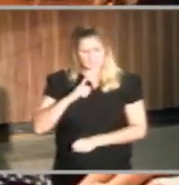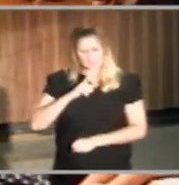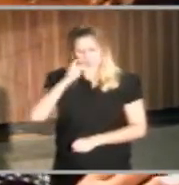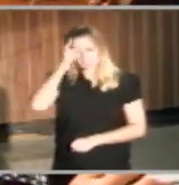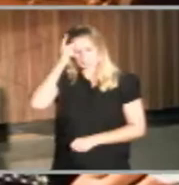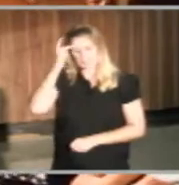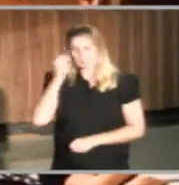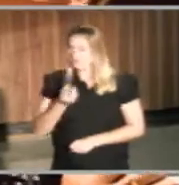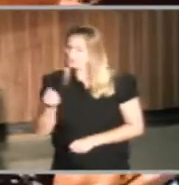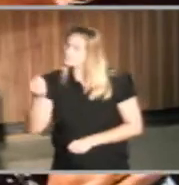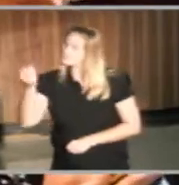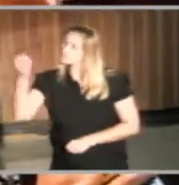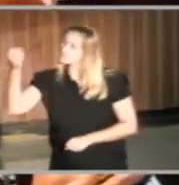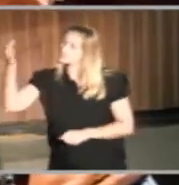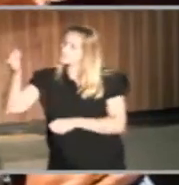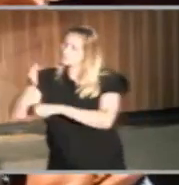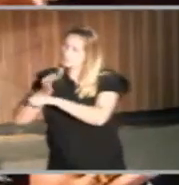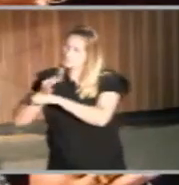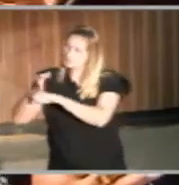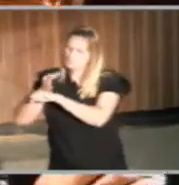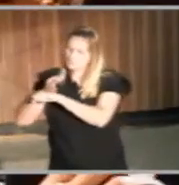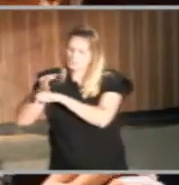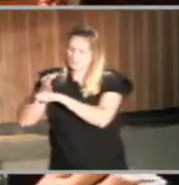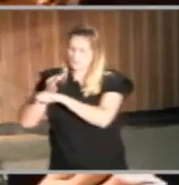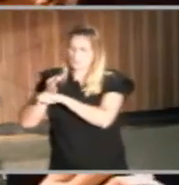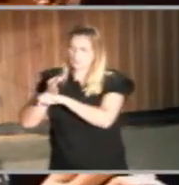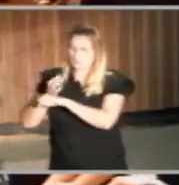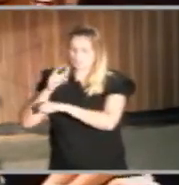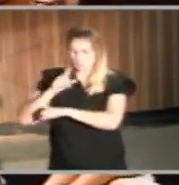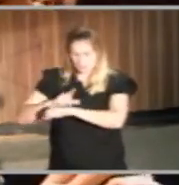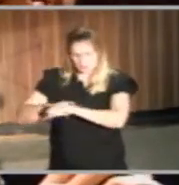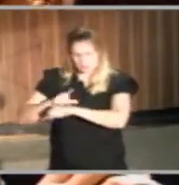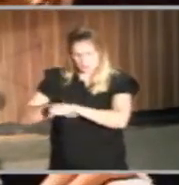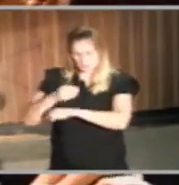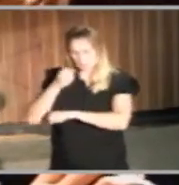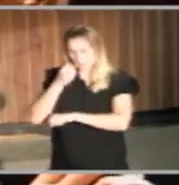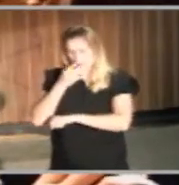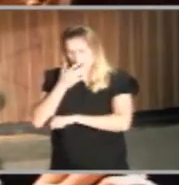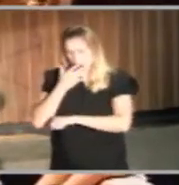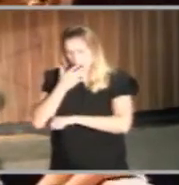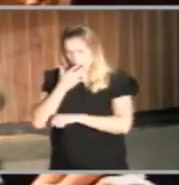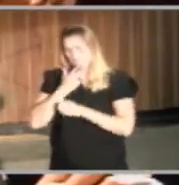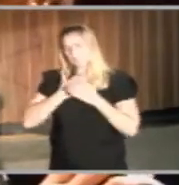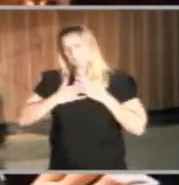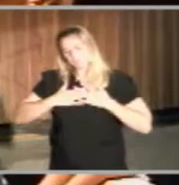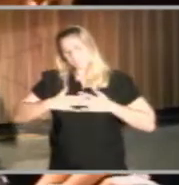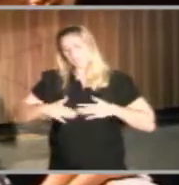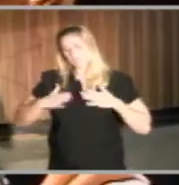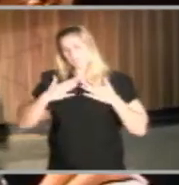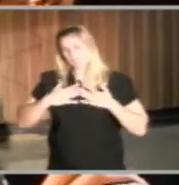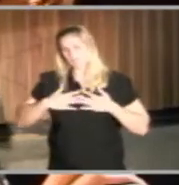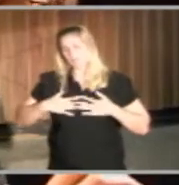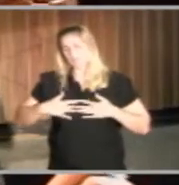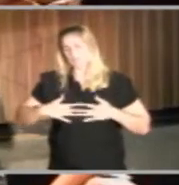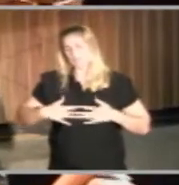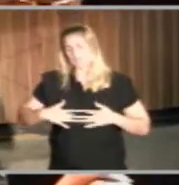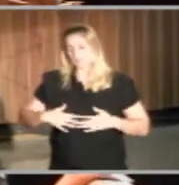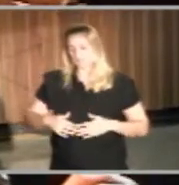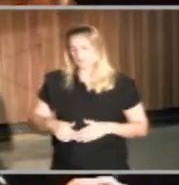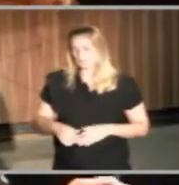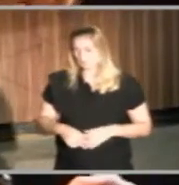Guarda, protege, que seja tempo bom, de refrigério. E Pai, na próxima semana